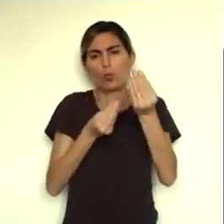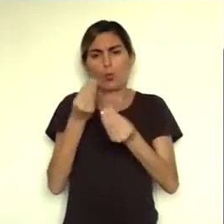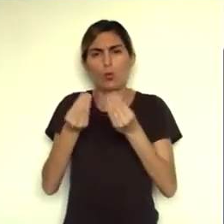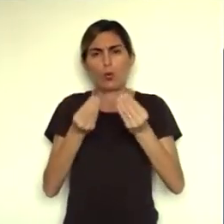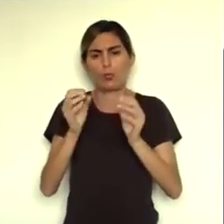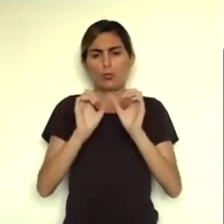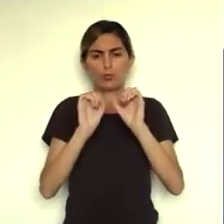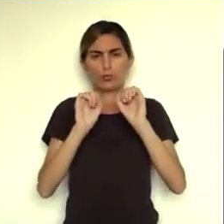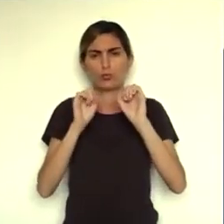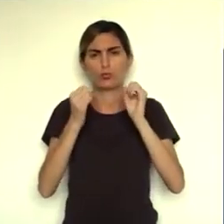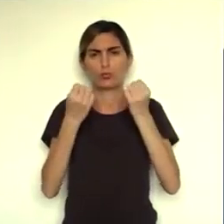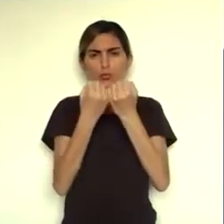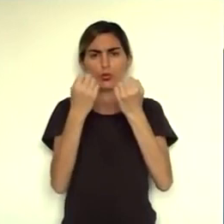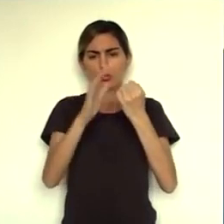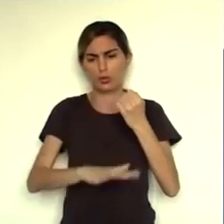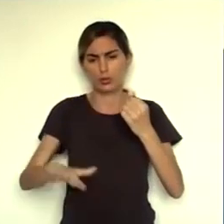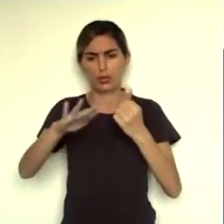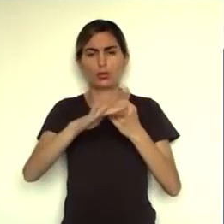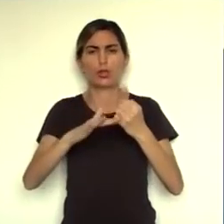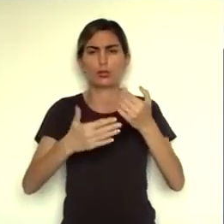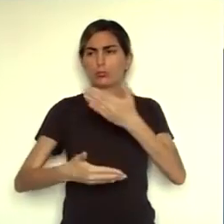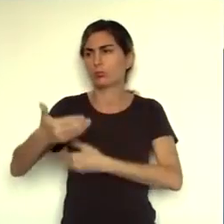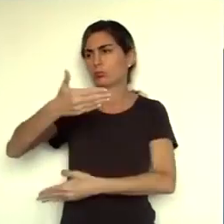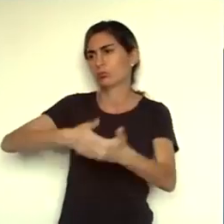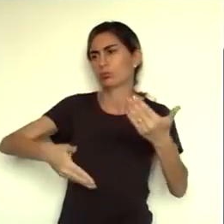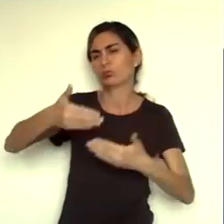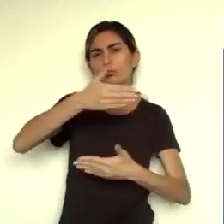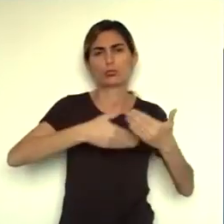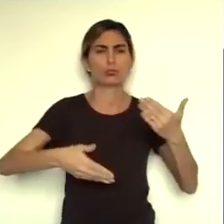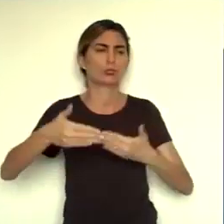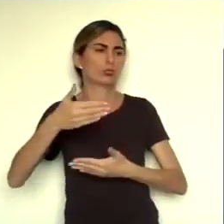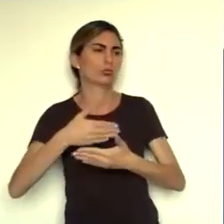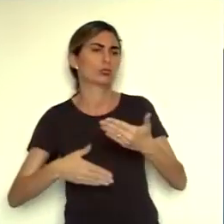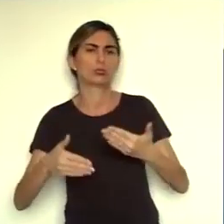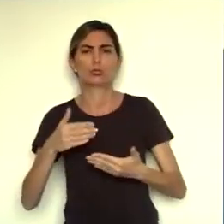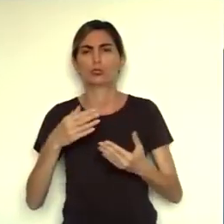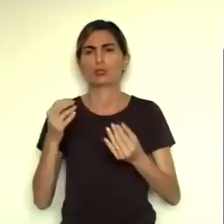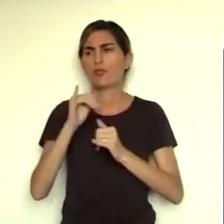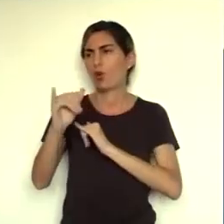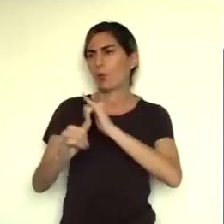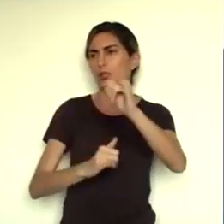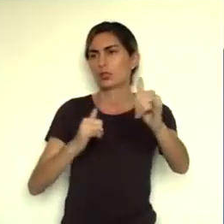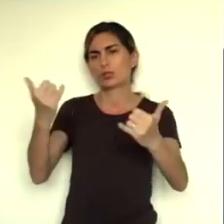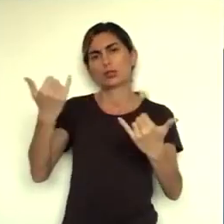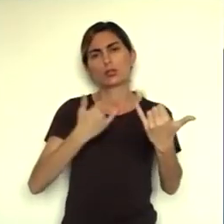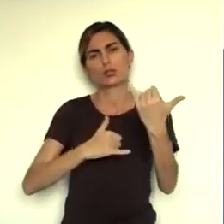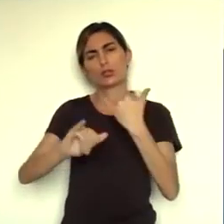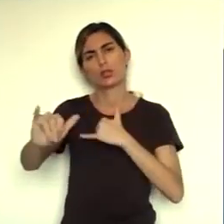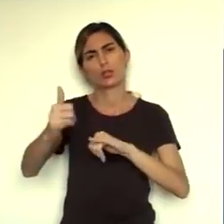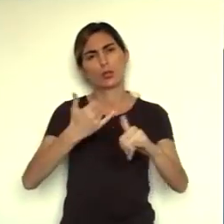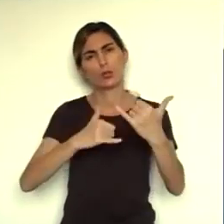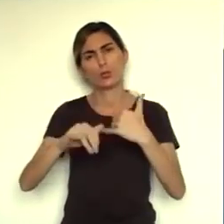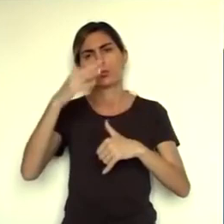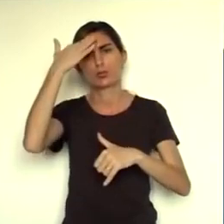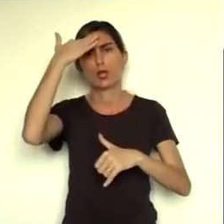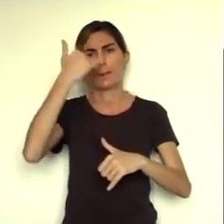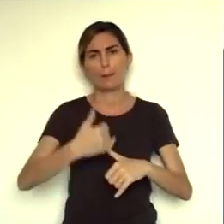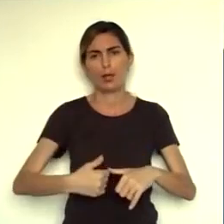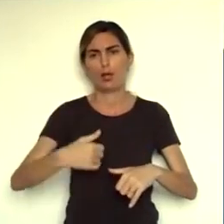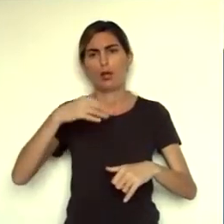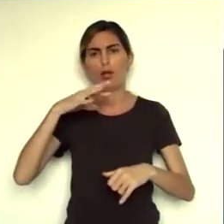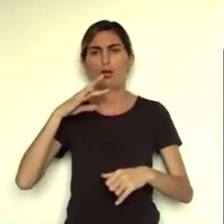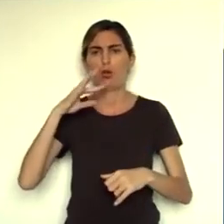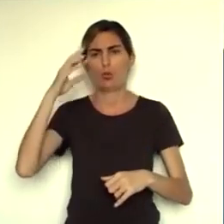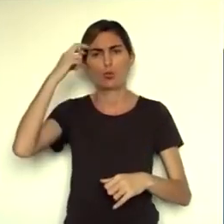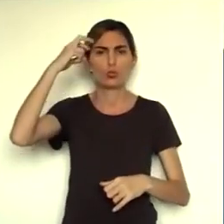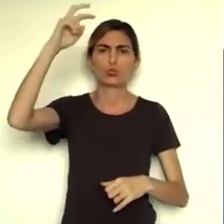do modo como aquela sociedade ela está trocando informações, como ela está trocando